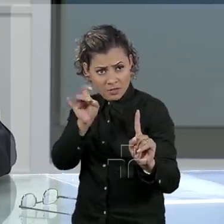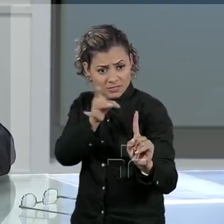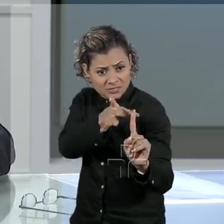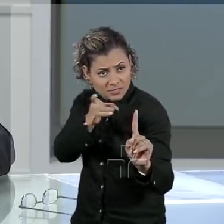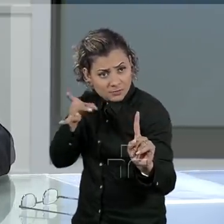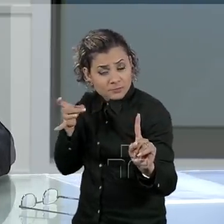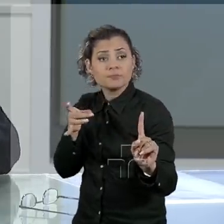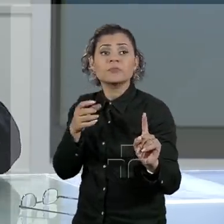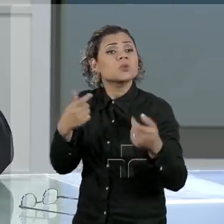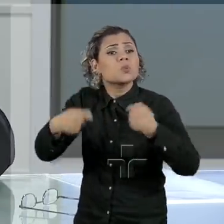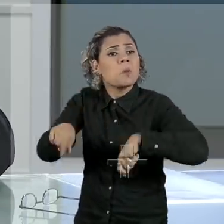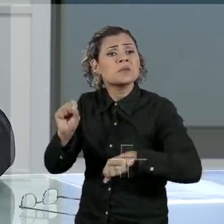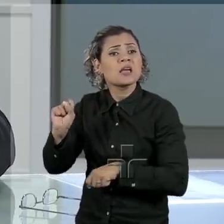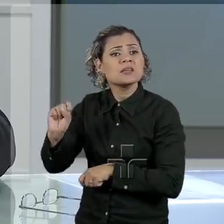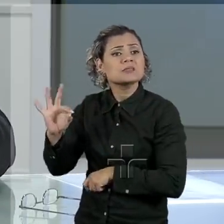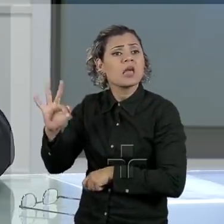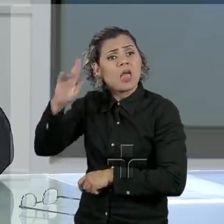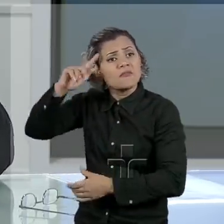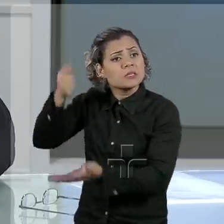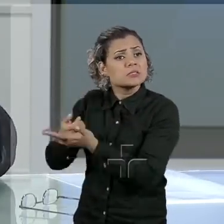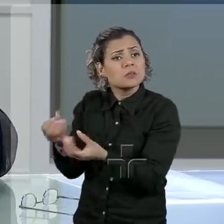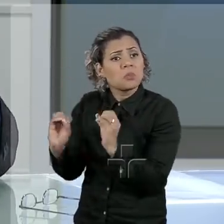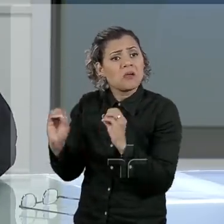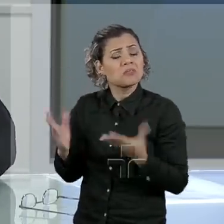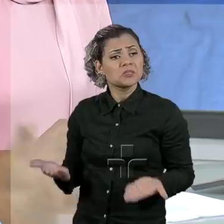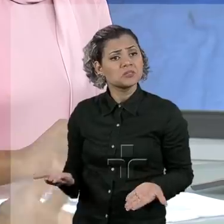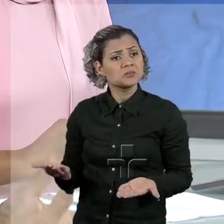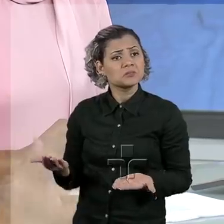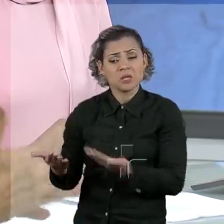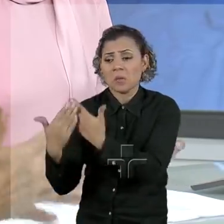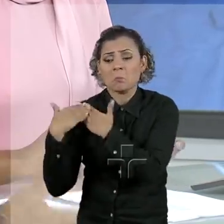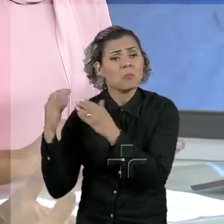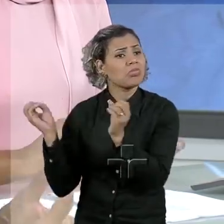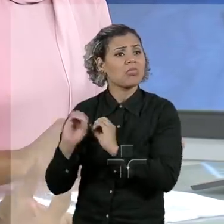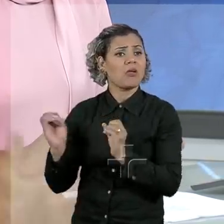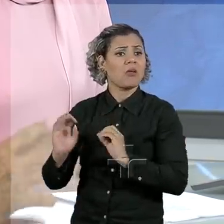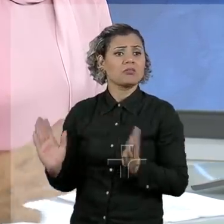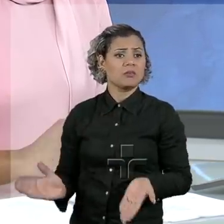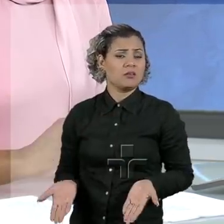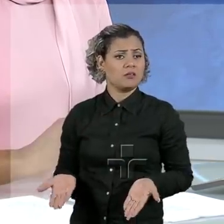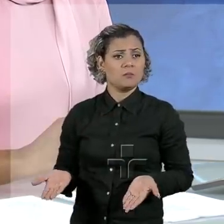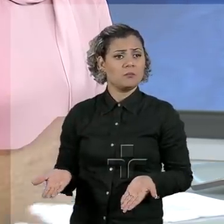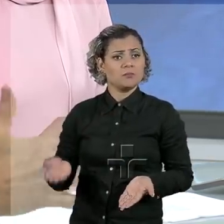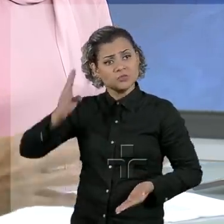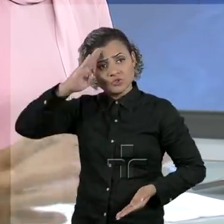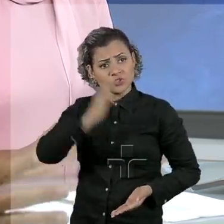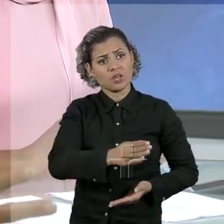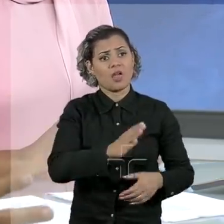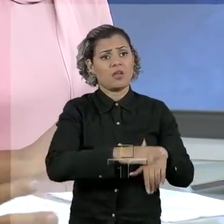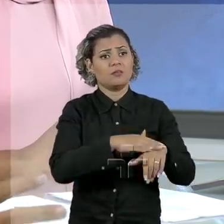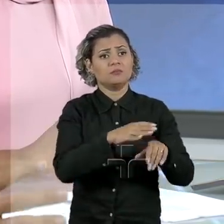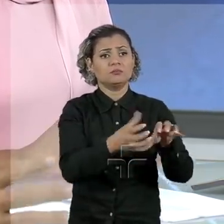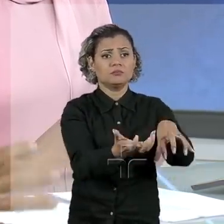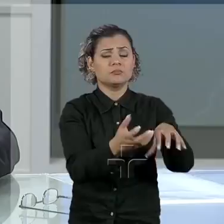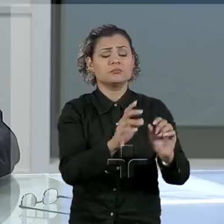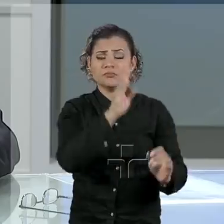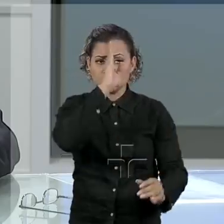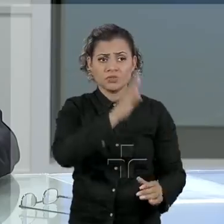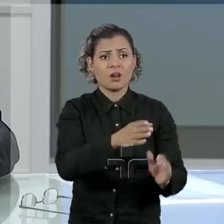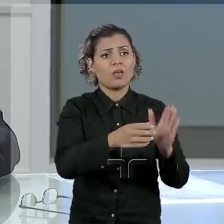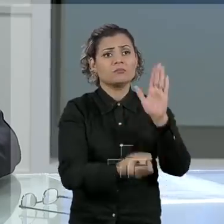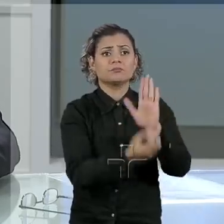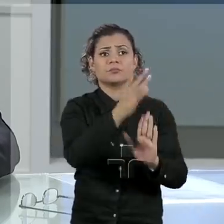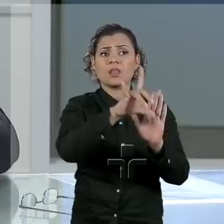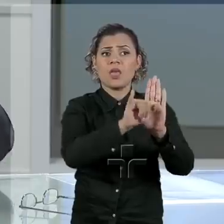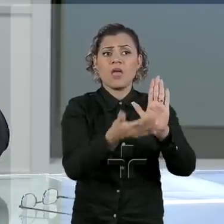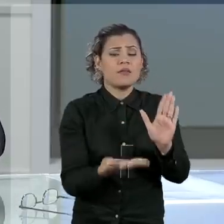ação do Supremo para, de uma certa forma, estabelecer e uniformizar uma jurisprudência para que seja acompanhada por todo o